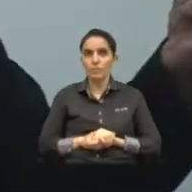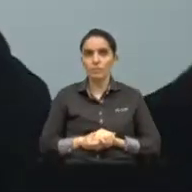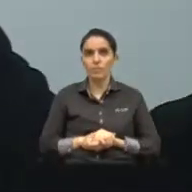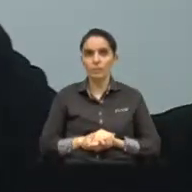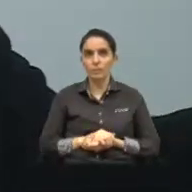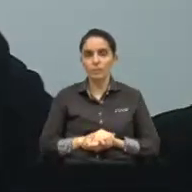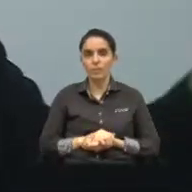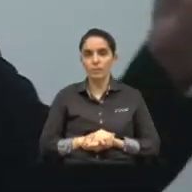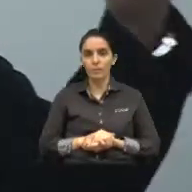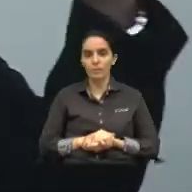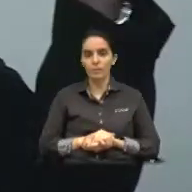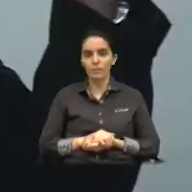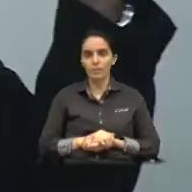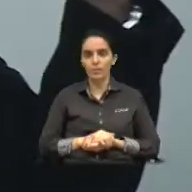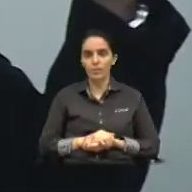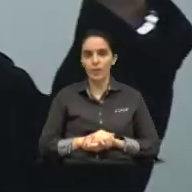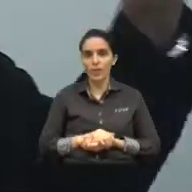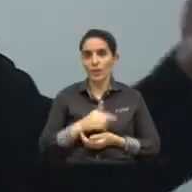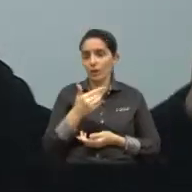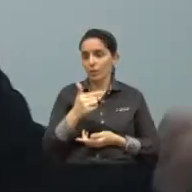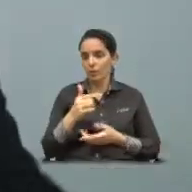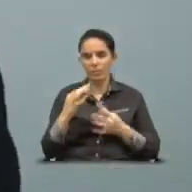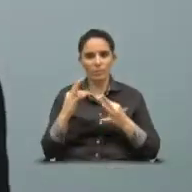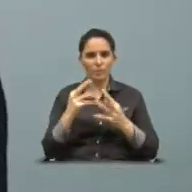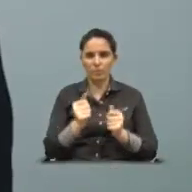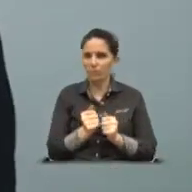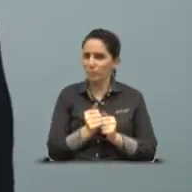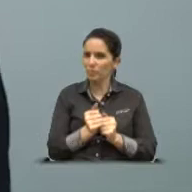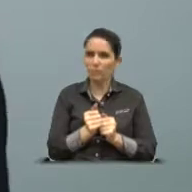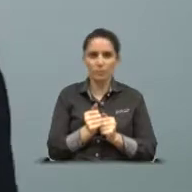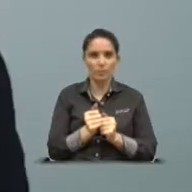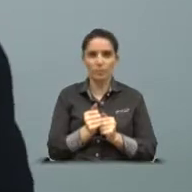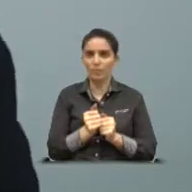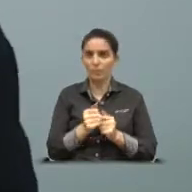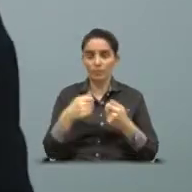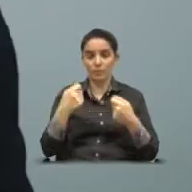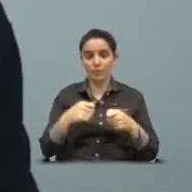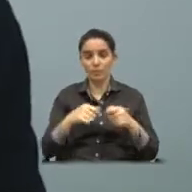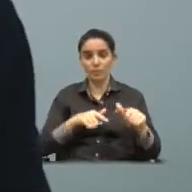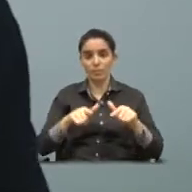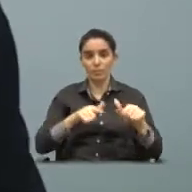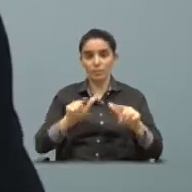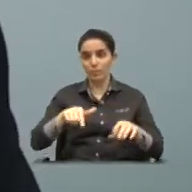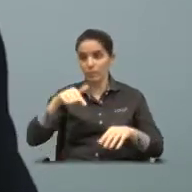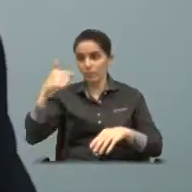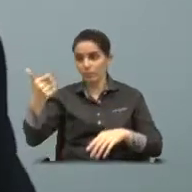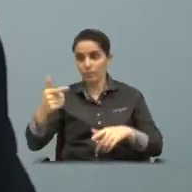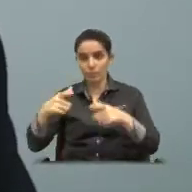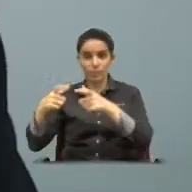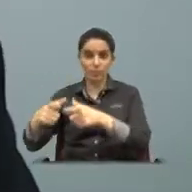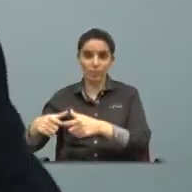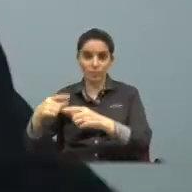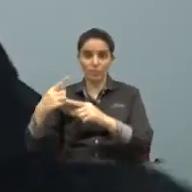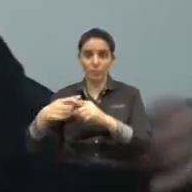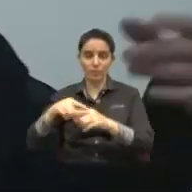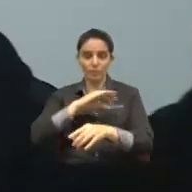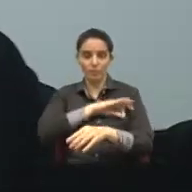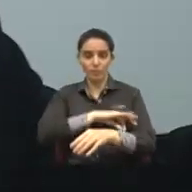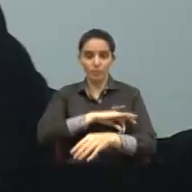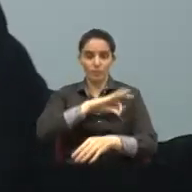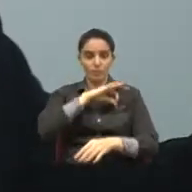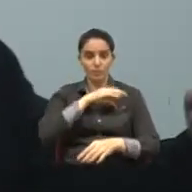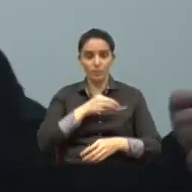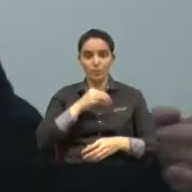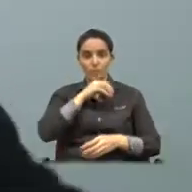Mal aparelhada, tendo que fazer muitas vezes bico, porque não é fácil, tendo que